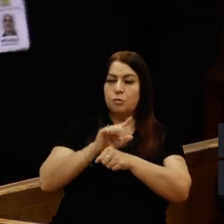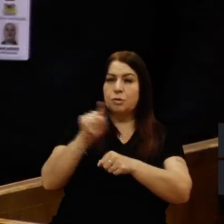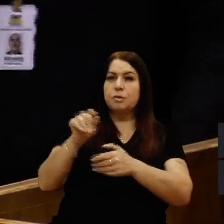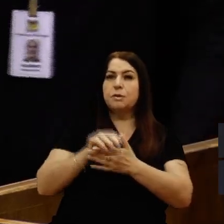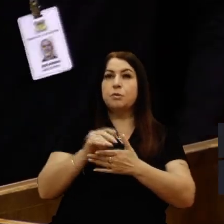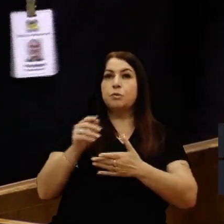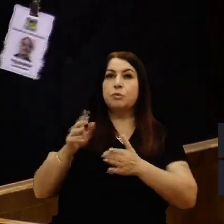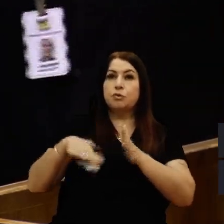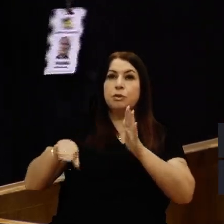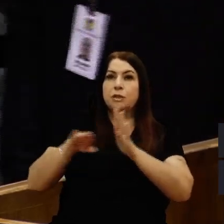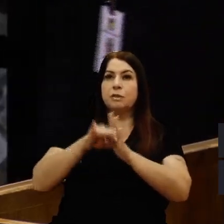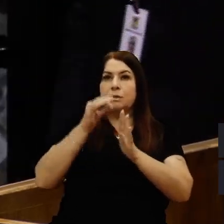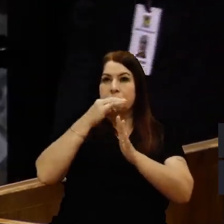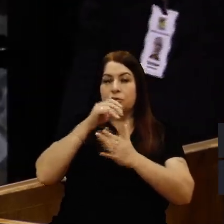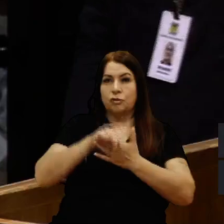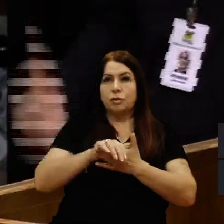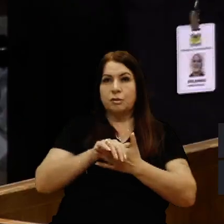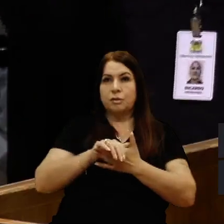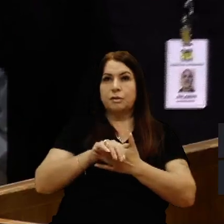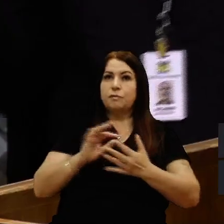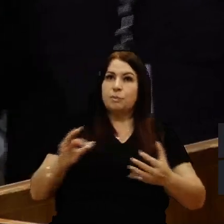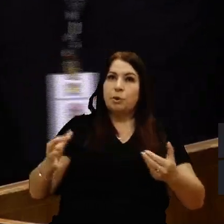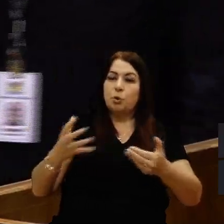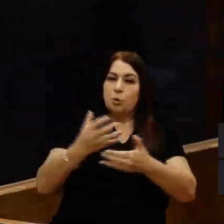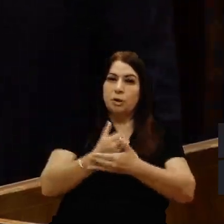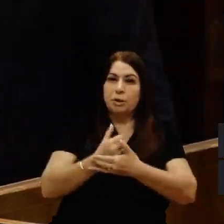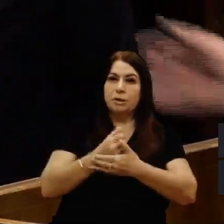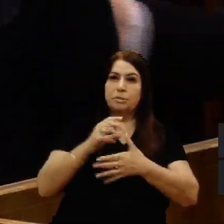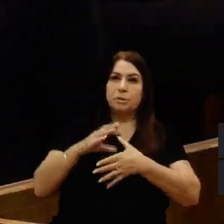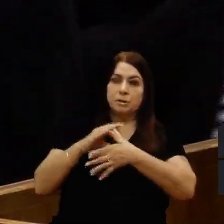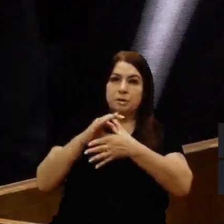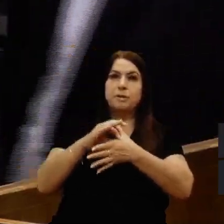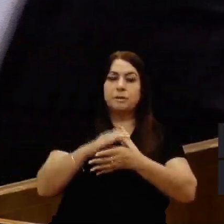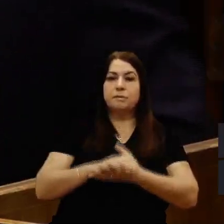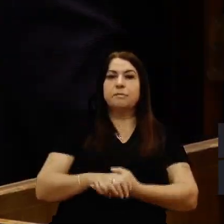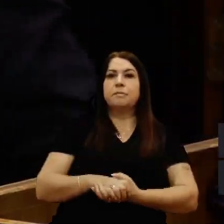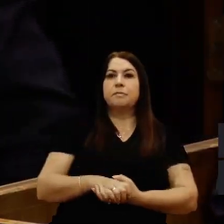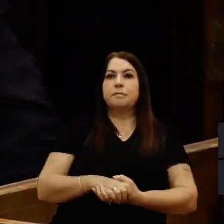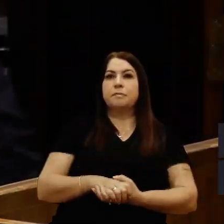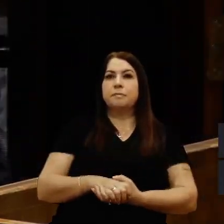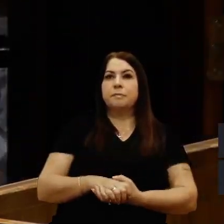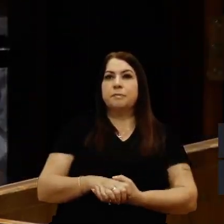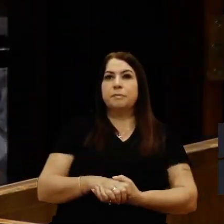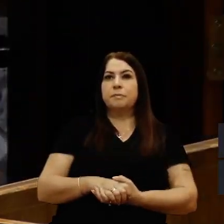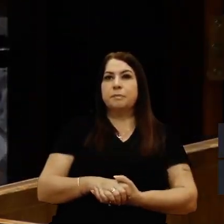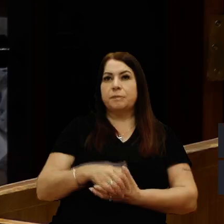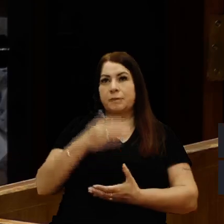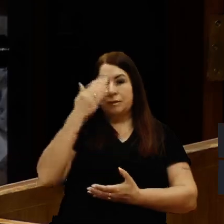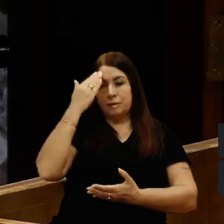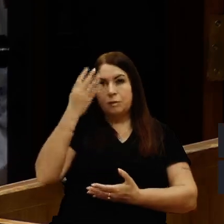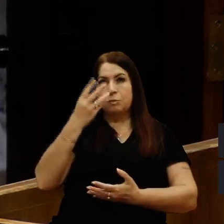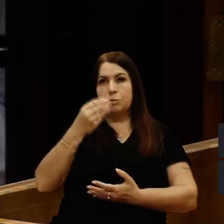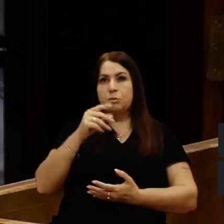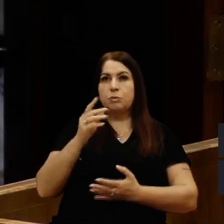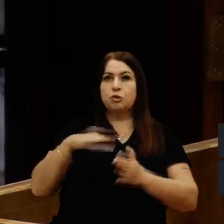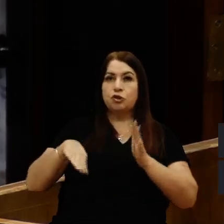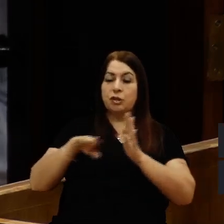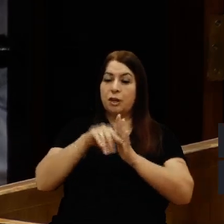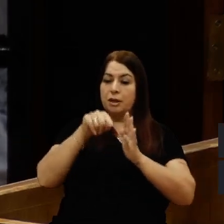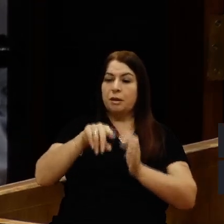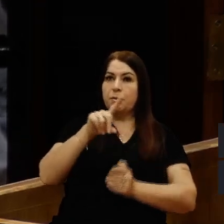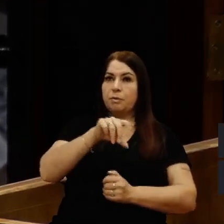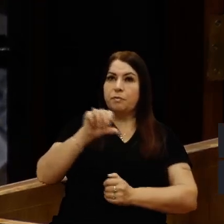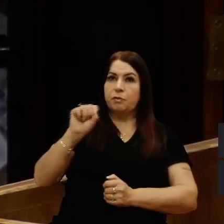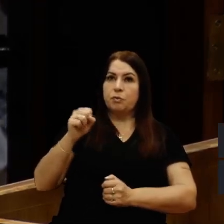aqui em Caxias do Sul, inclusive, fui muito acolhido por essas lideranças, os quais eu devo muito, porque eu cheguei aqui em 98,